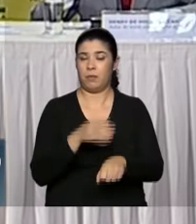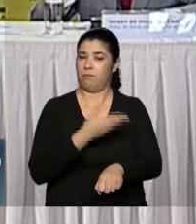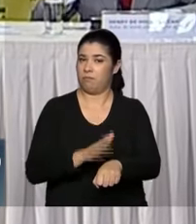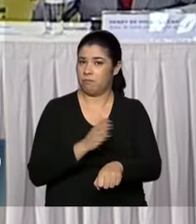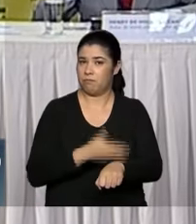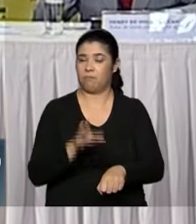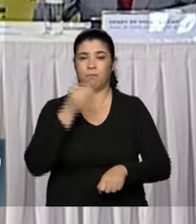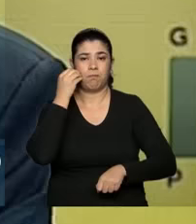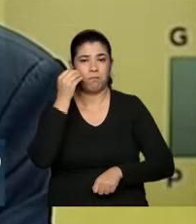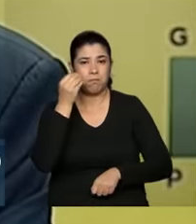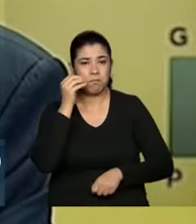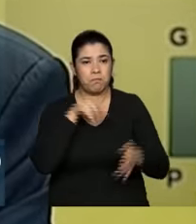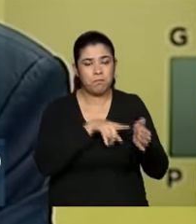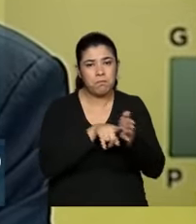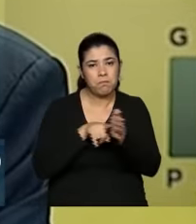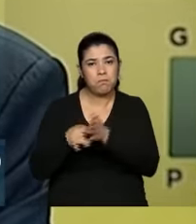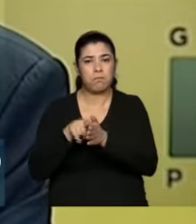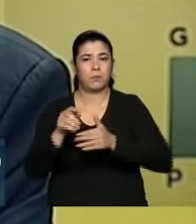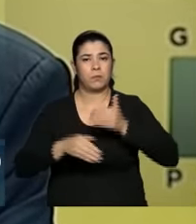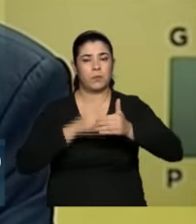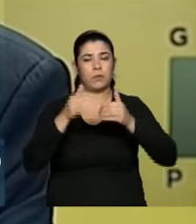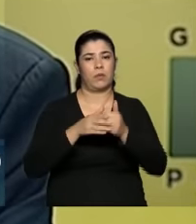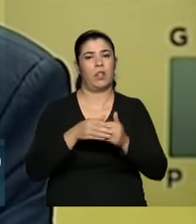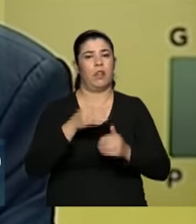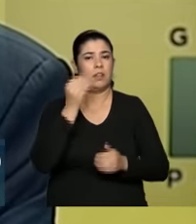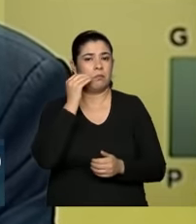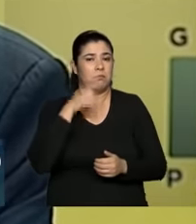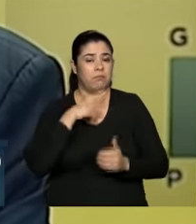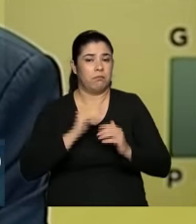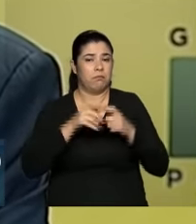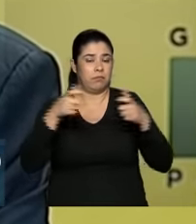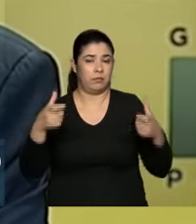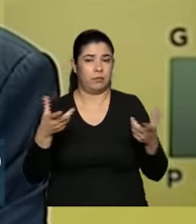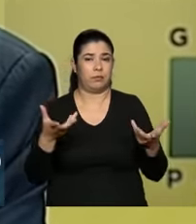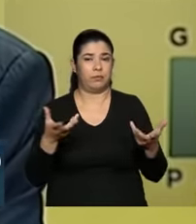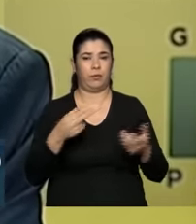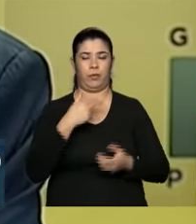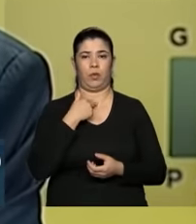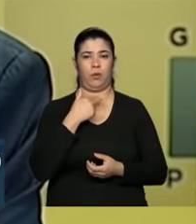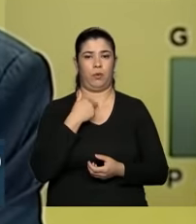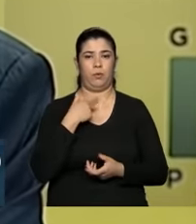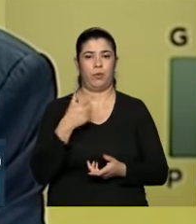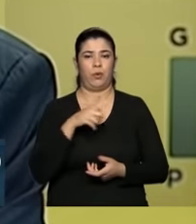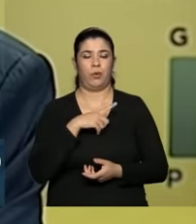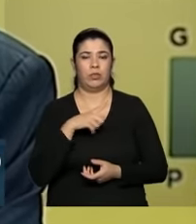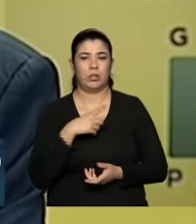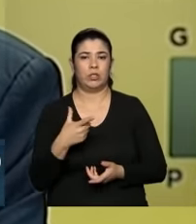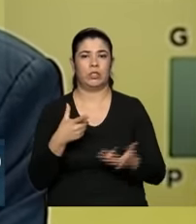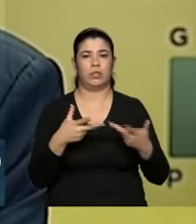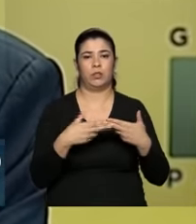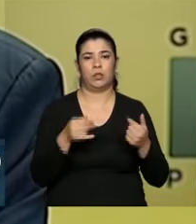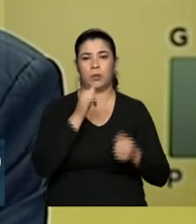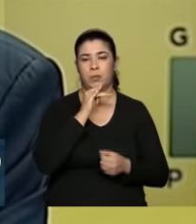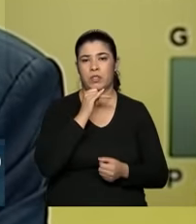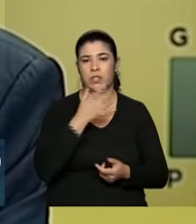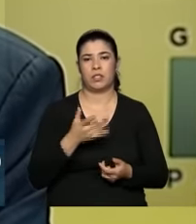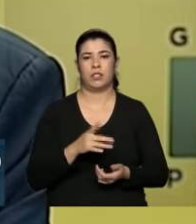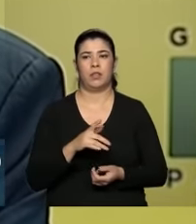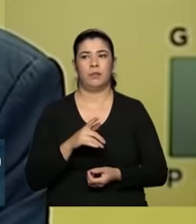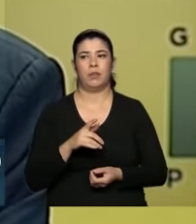treinar, ela tem que se constituir, ela tem que crescer. Você não pode ter a leviandade de criar uma residência médica